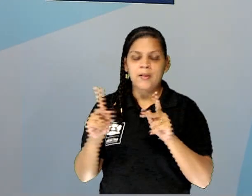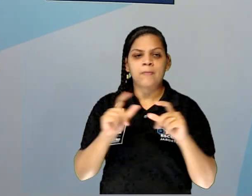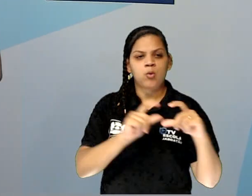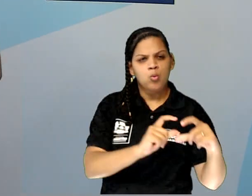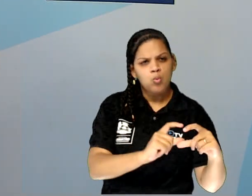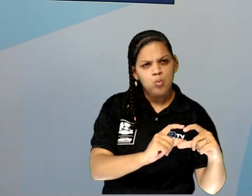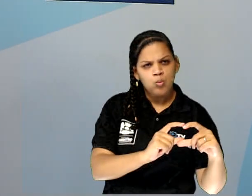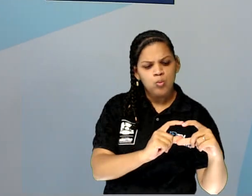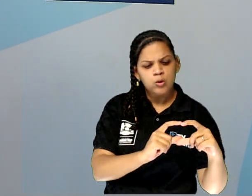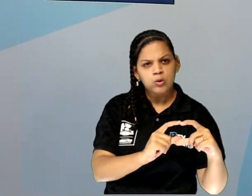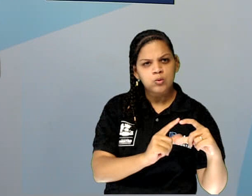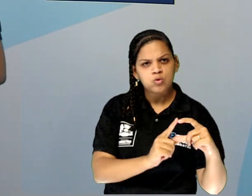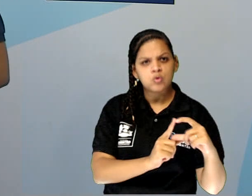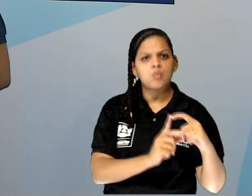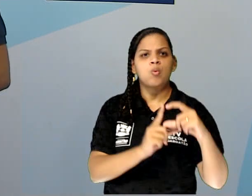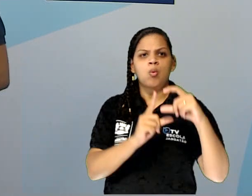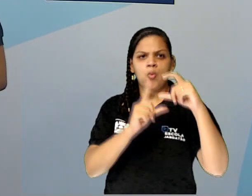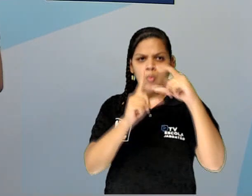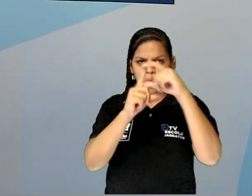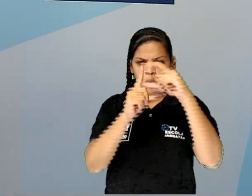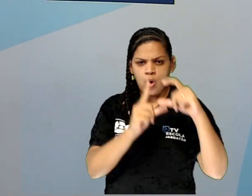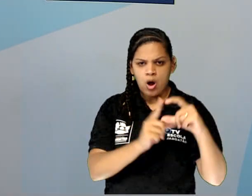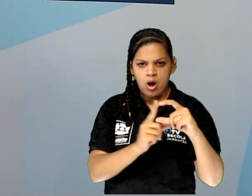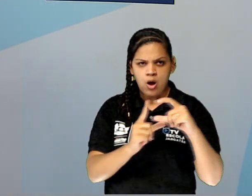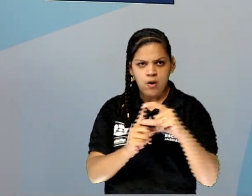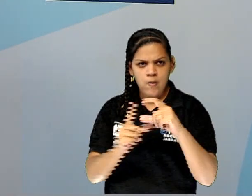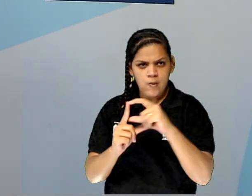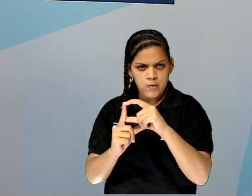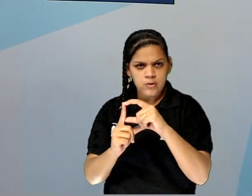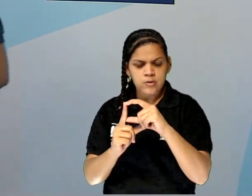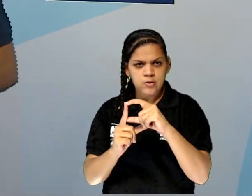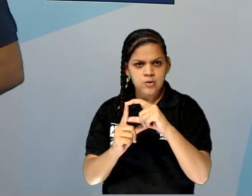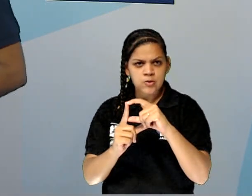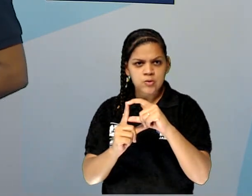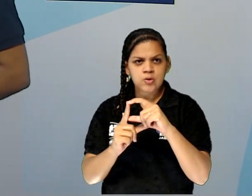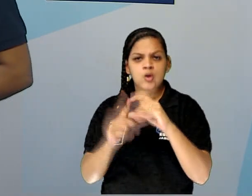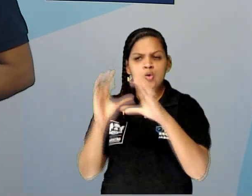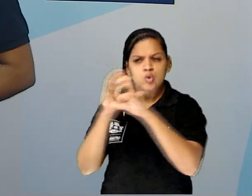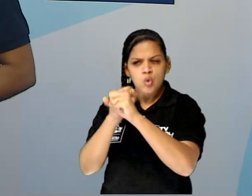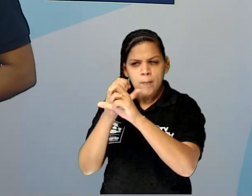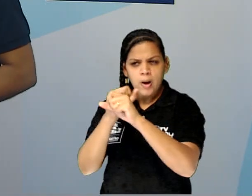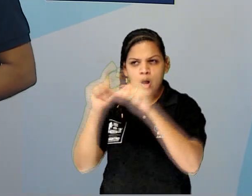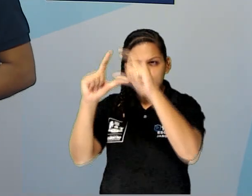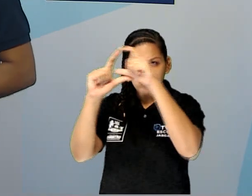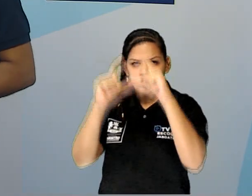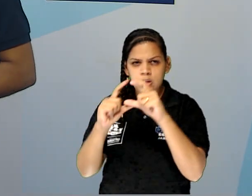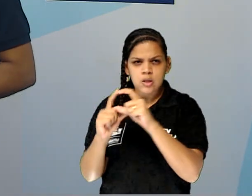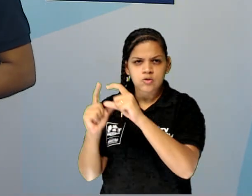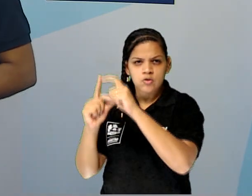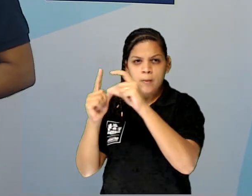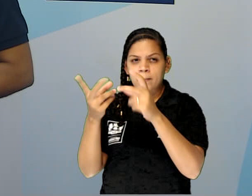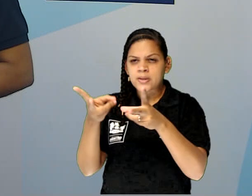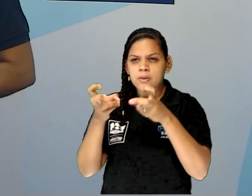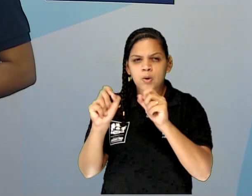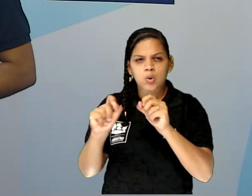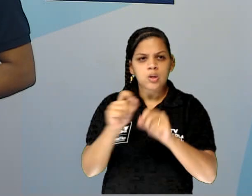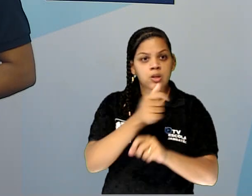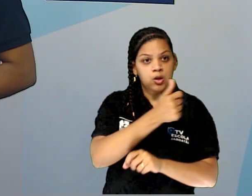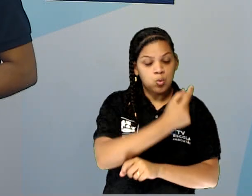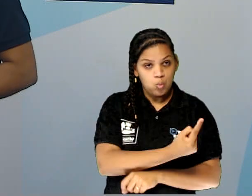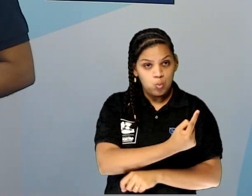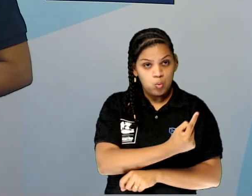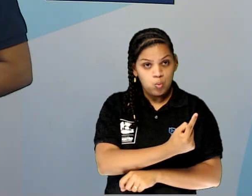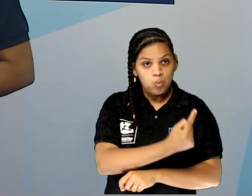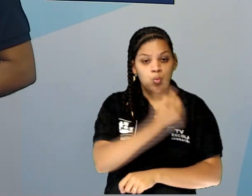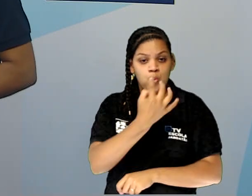quadradinho, quatro quadradinhos. Aqui tem quantos? Ó? Você vai somar os quadradinhos, você vai observar o seguinte. Ó. Eu tenho um aqui, eu tenho